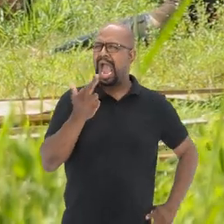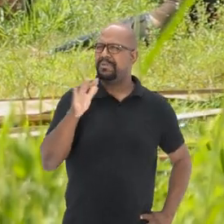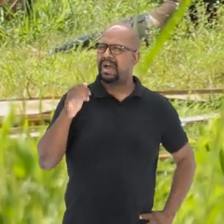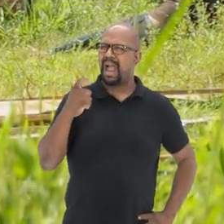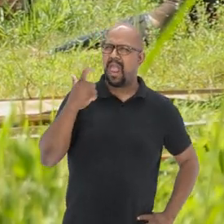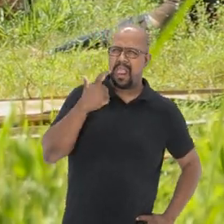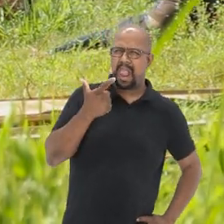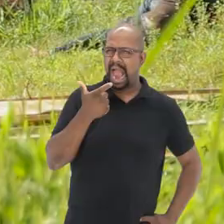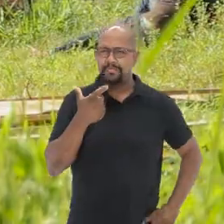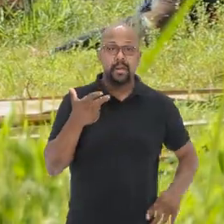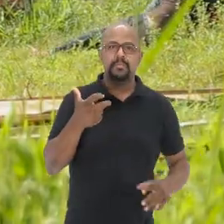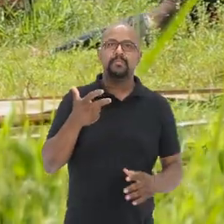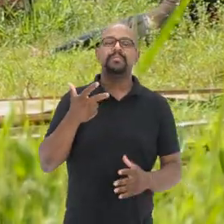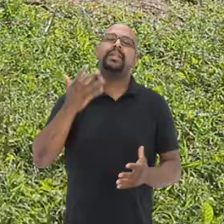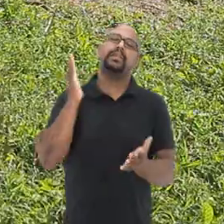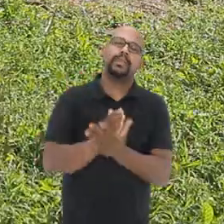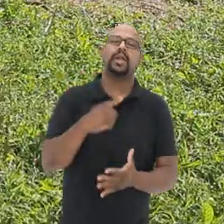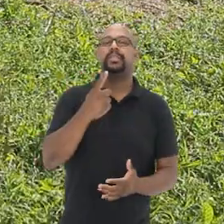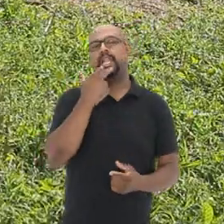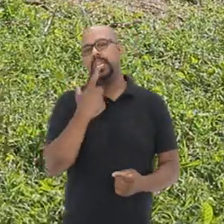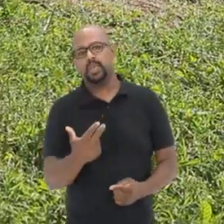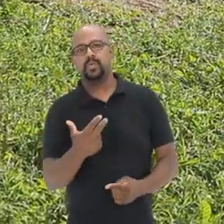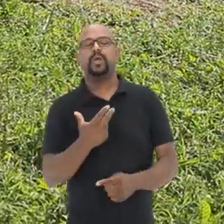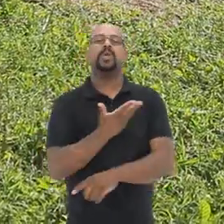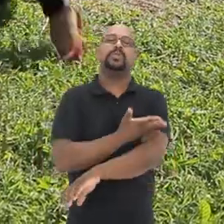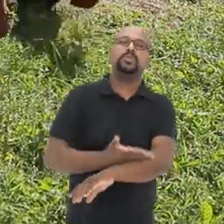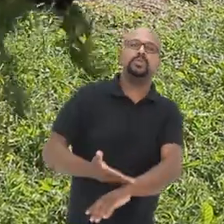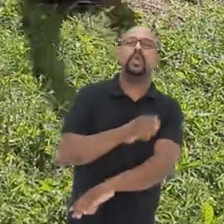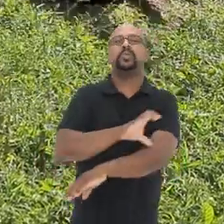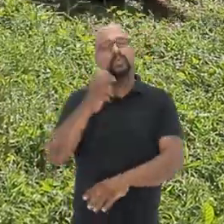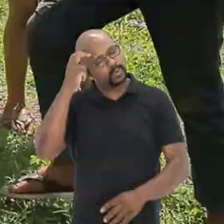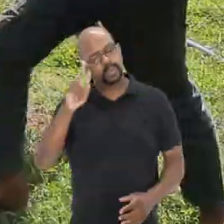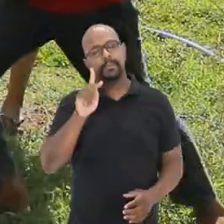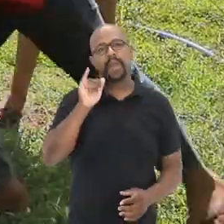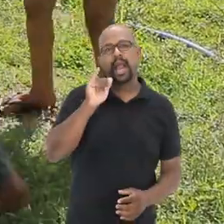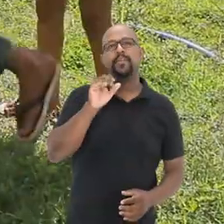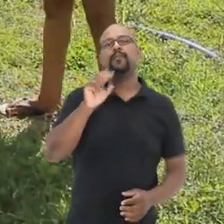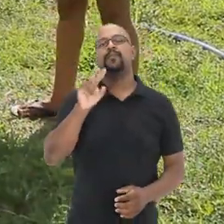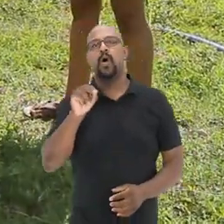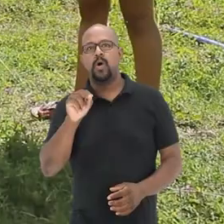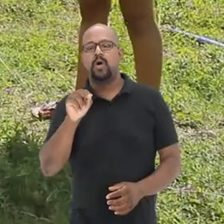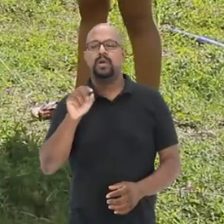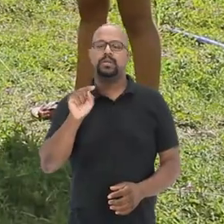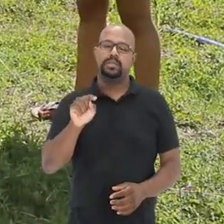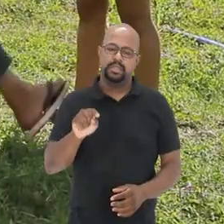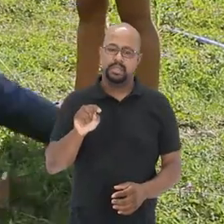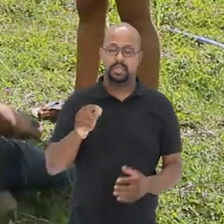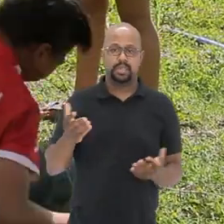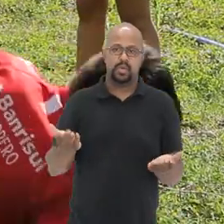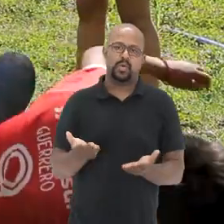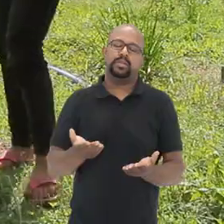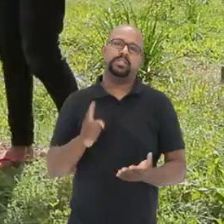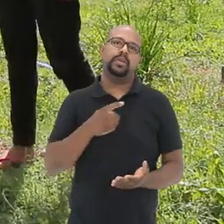arma é esse, né? Para terminar com a nossa língua, nossa cultura, nossos costumes, nossos pais, nossos avós, né? Que foram,